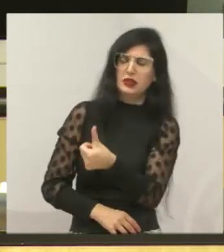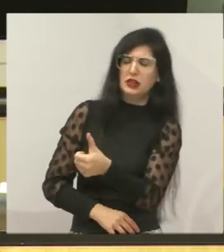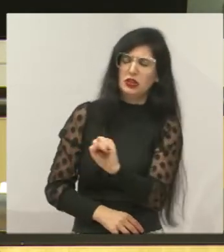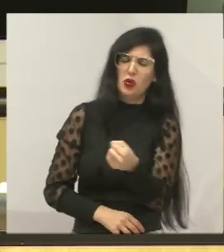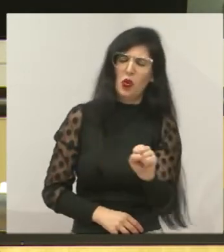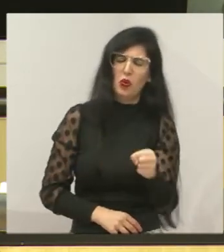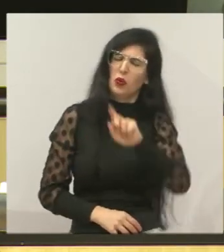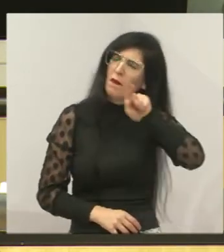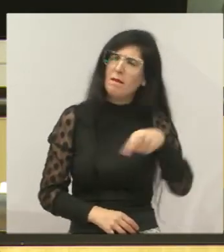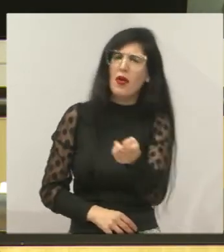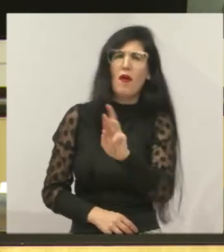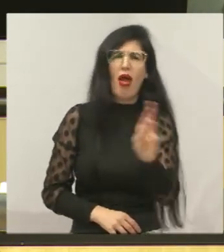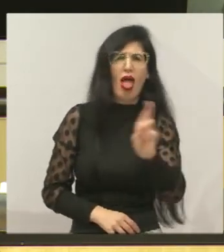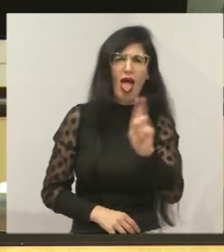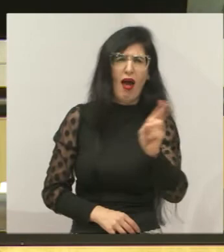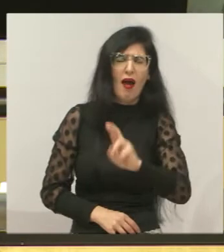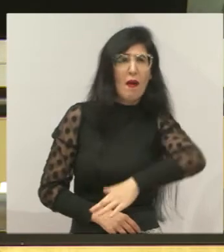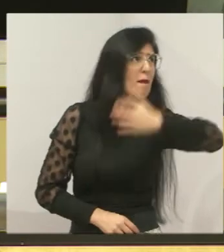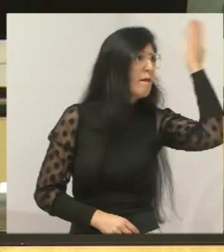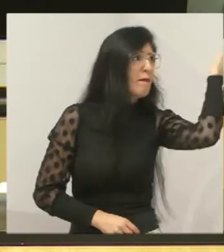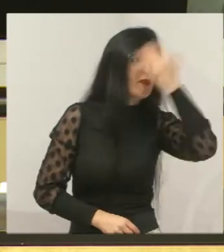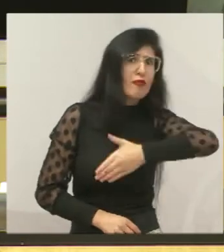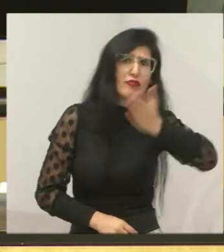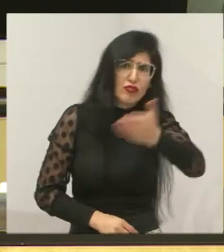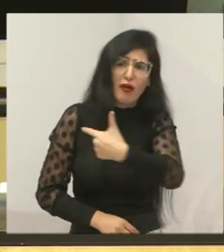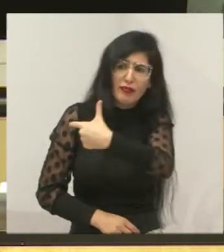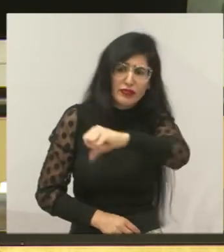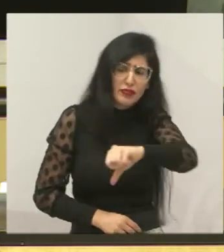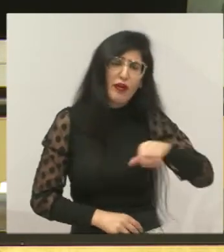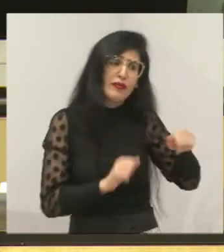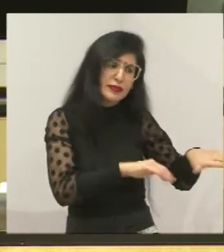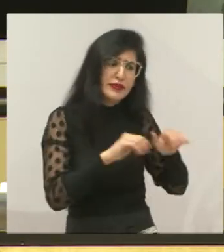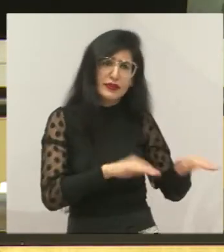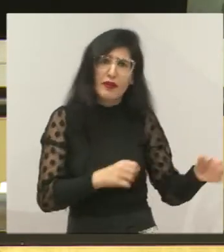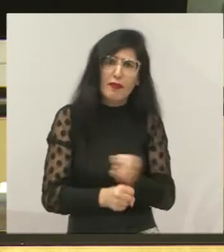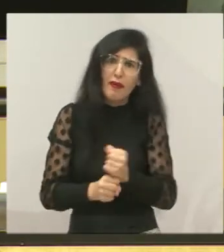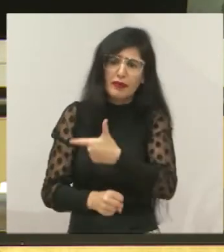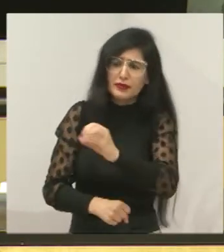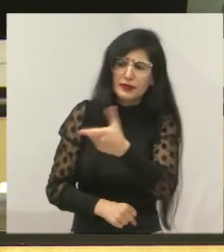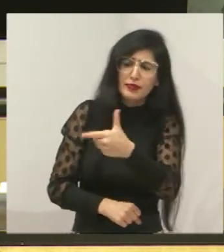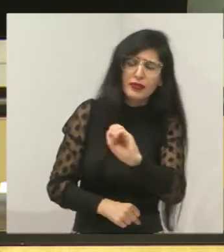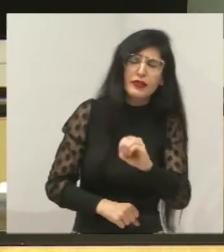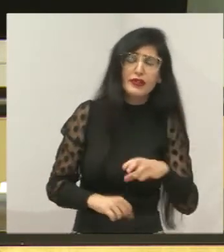R$15.978.000, apresentada na prestação de contas fiscal de 29 de setembro de 2020?